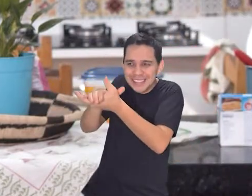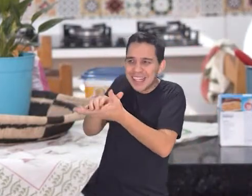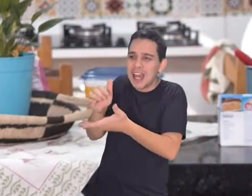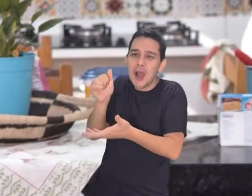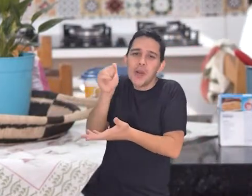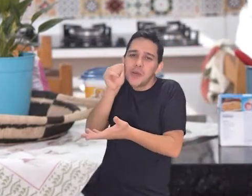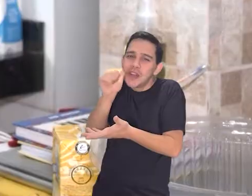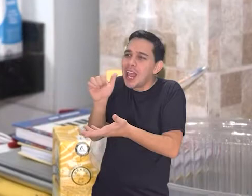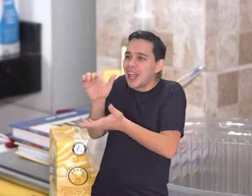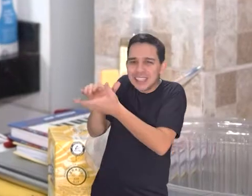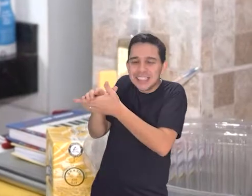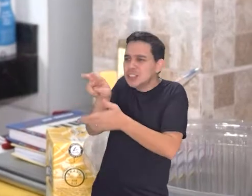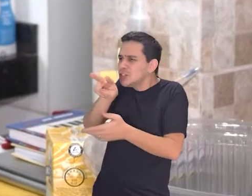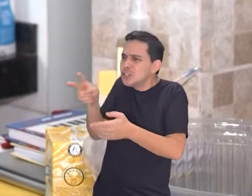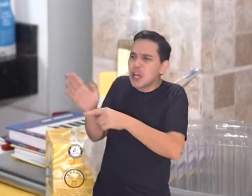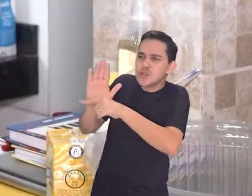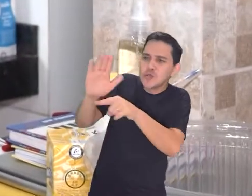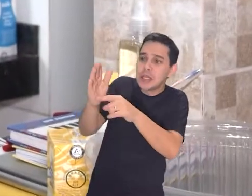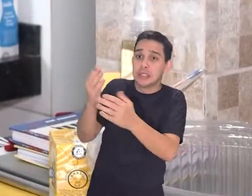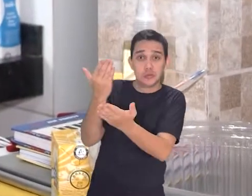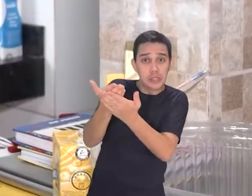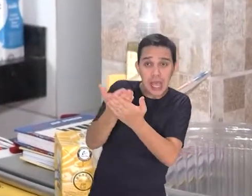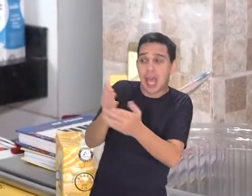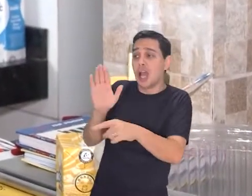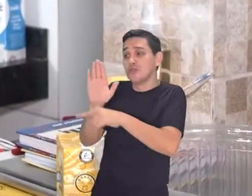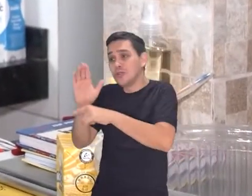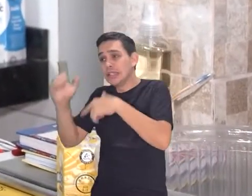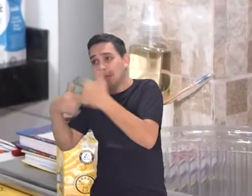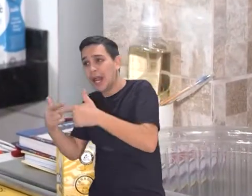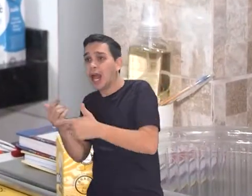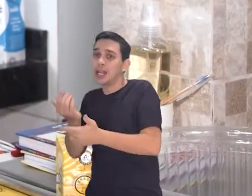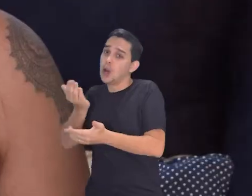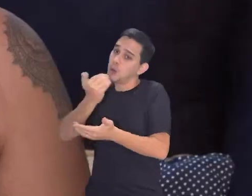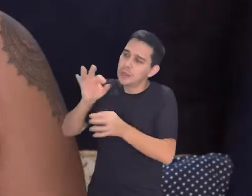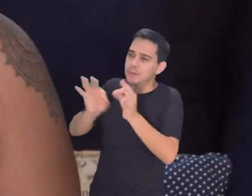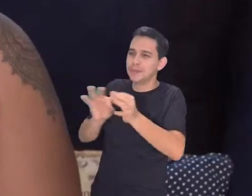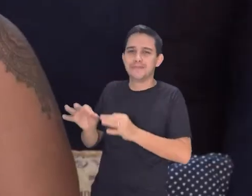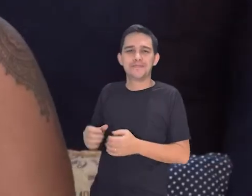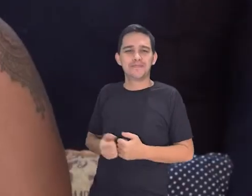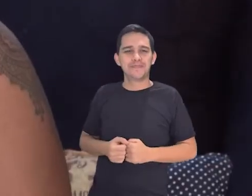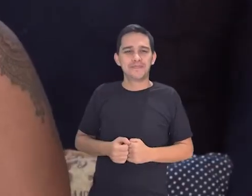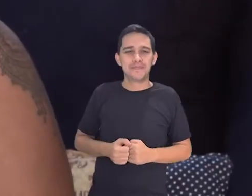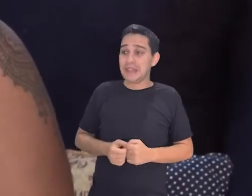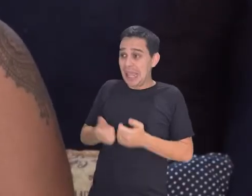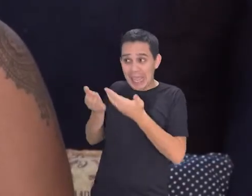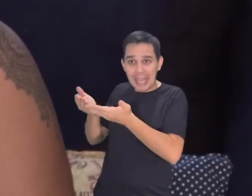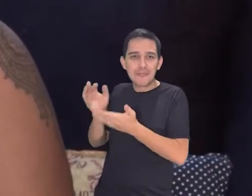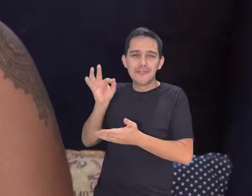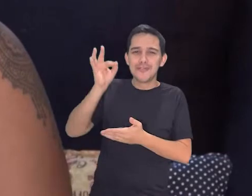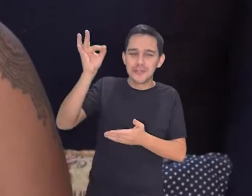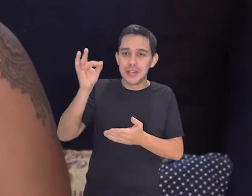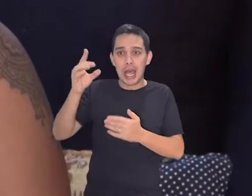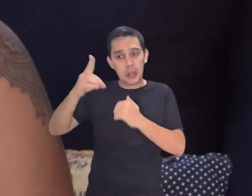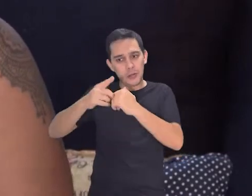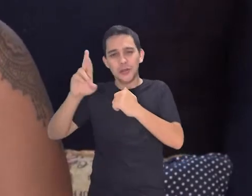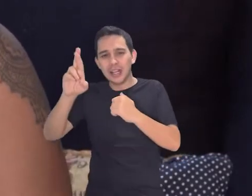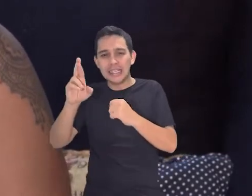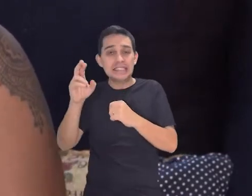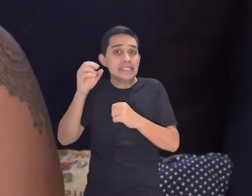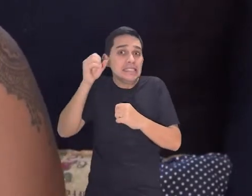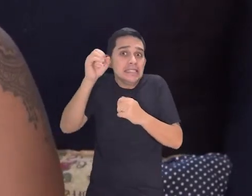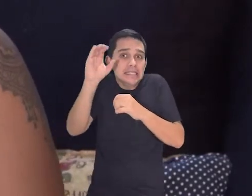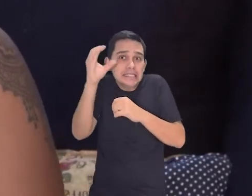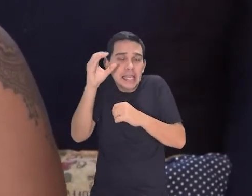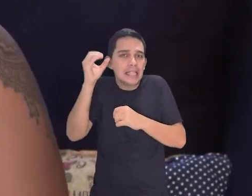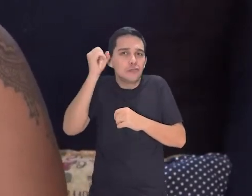cuidando dos filhos. E a futura doutora em Ciências Sociais já fala sobre o que vai ficar de bom dessa